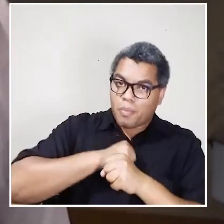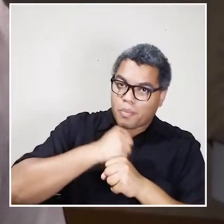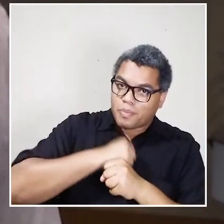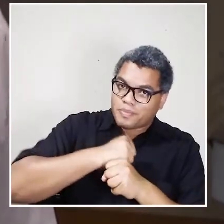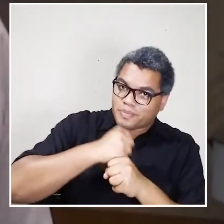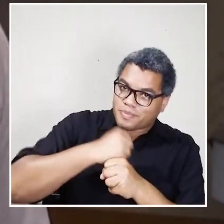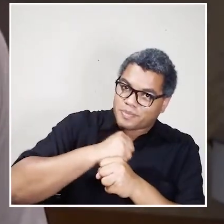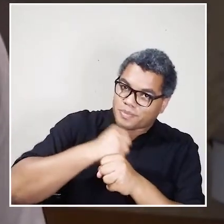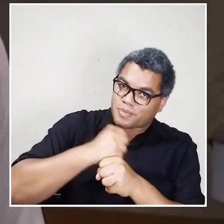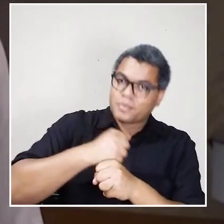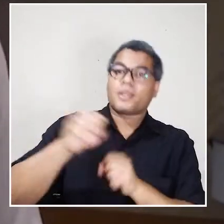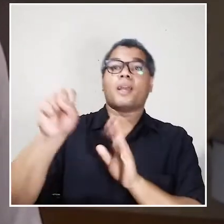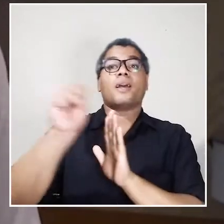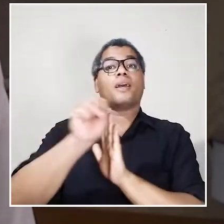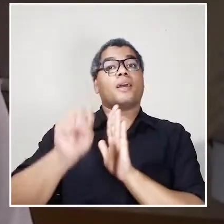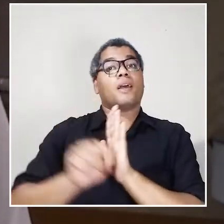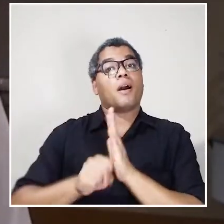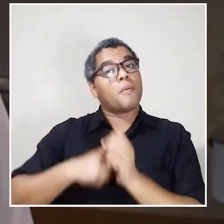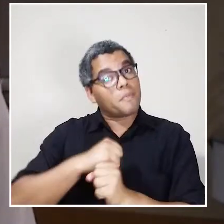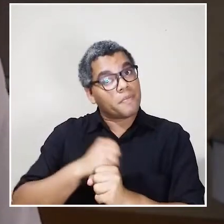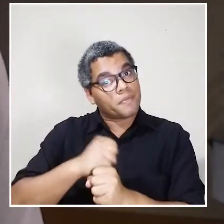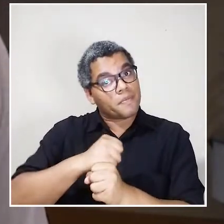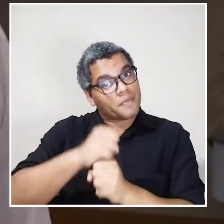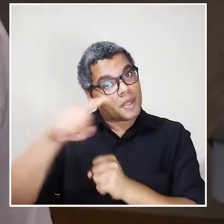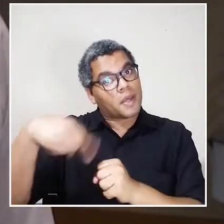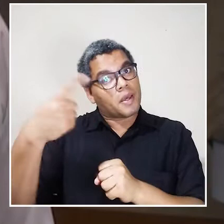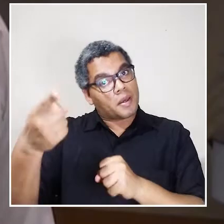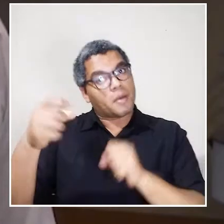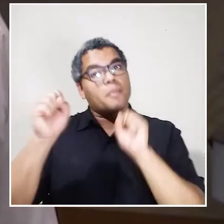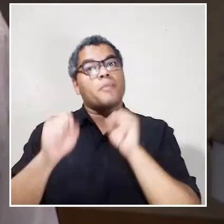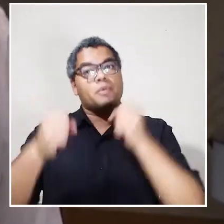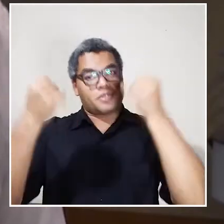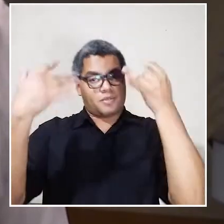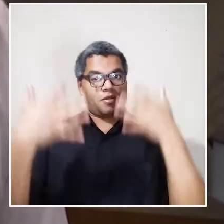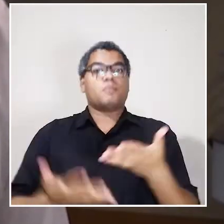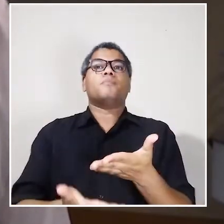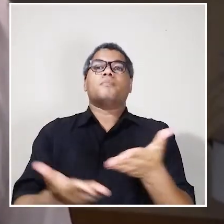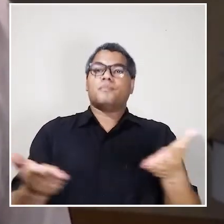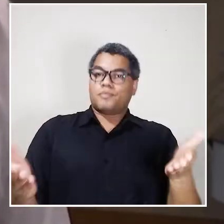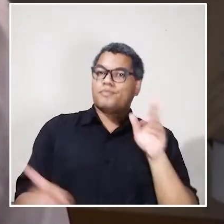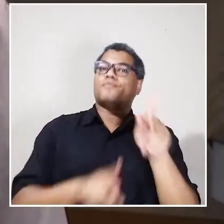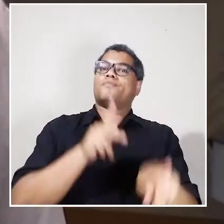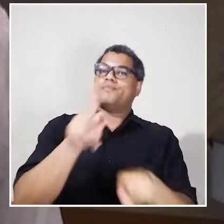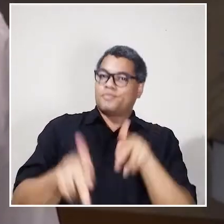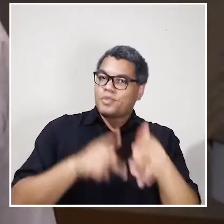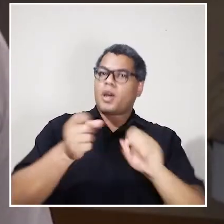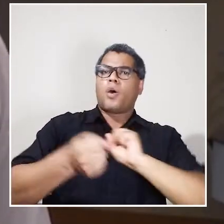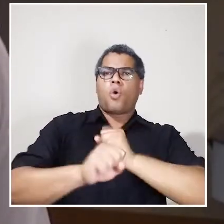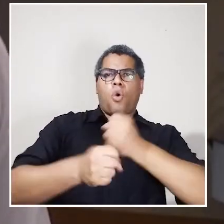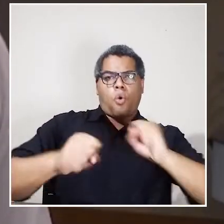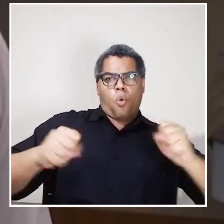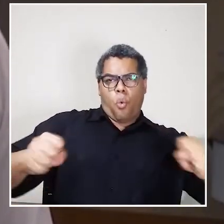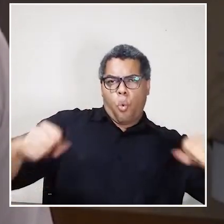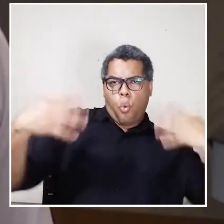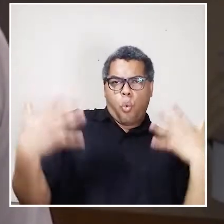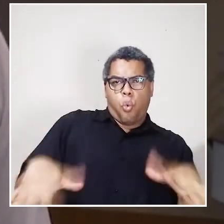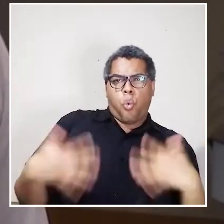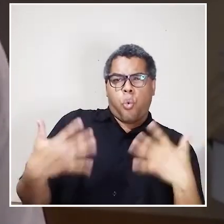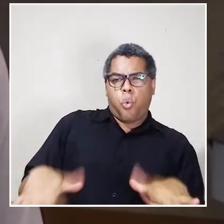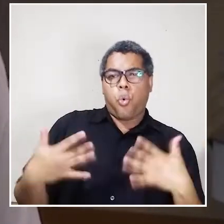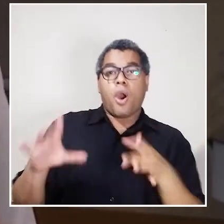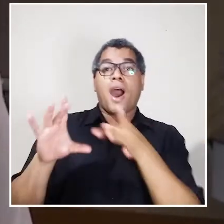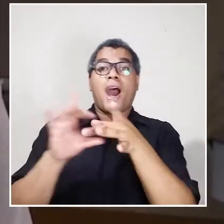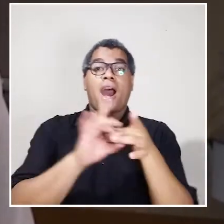então, alguns anos e séculos depois, podia-se dizer, era de fato uma grande nação.